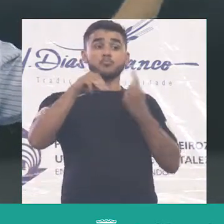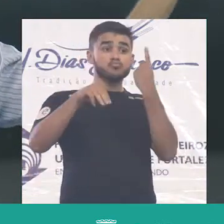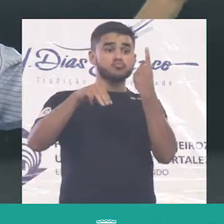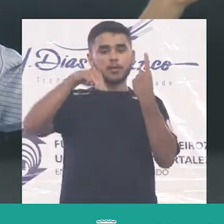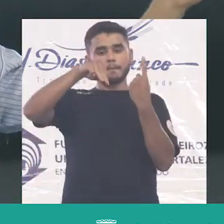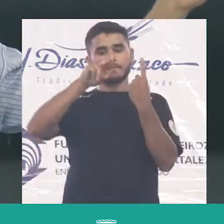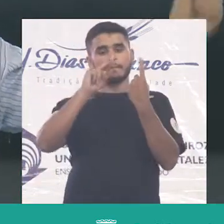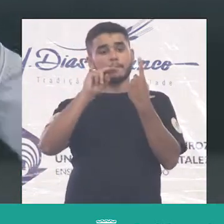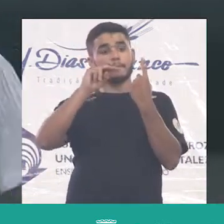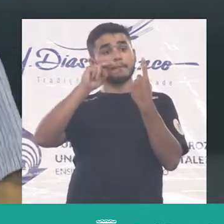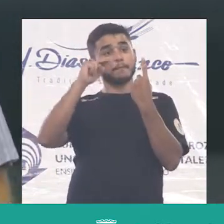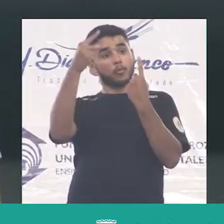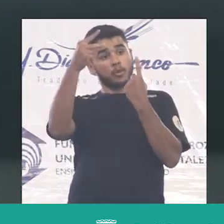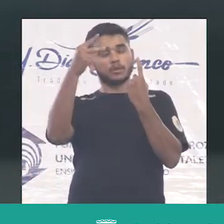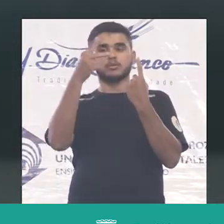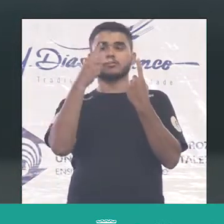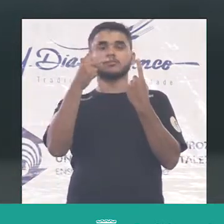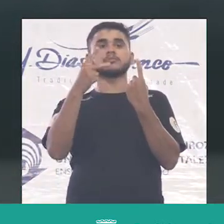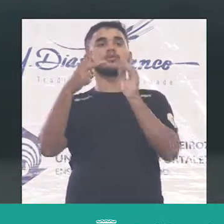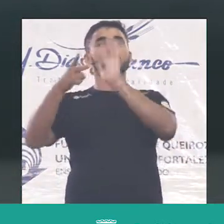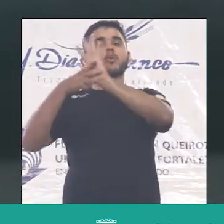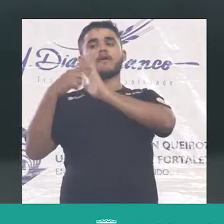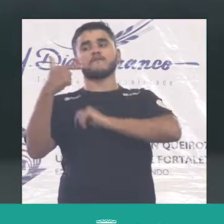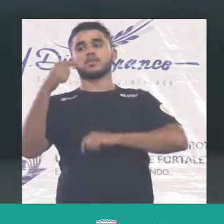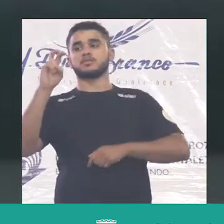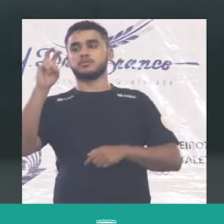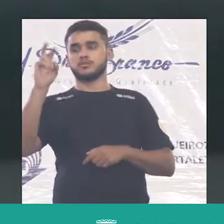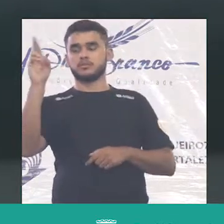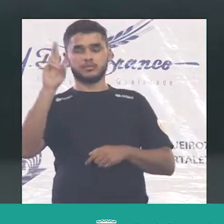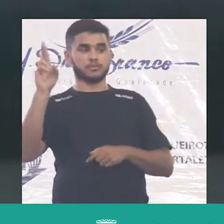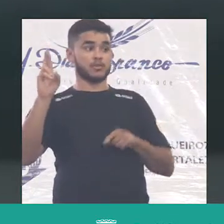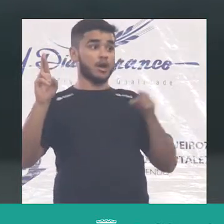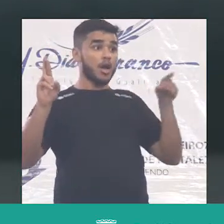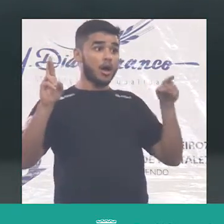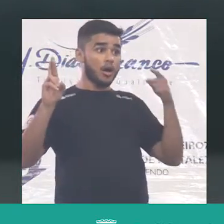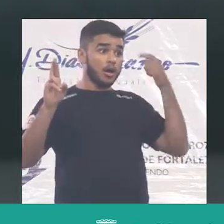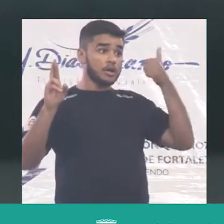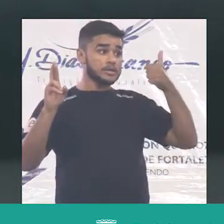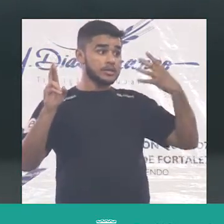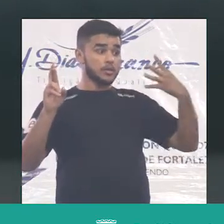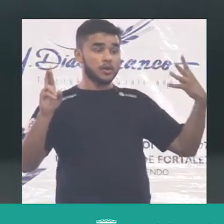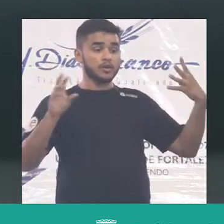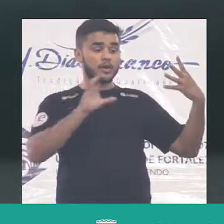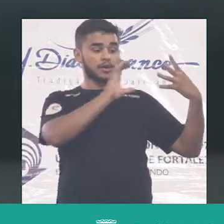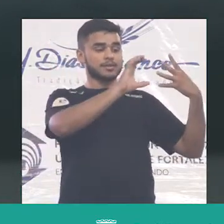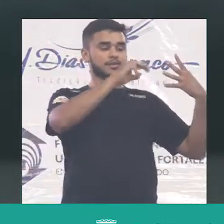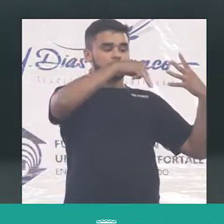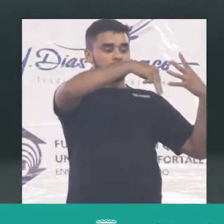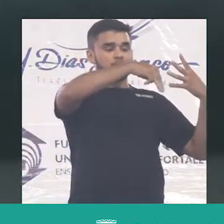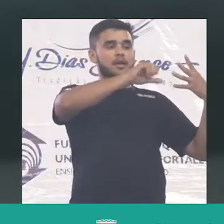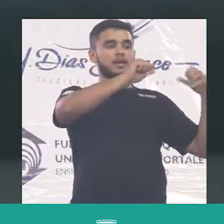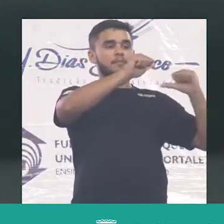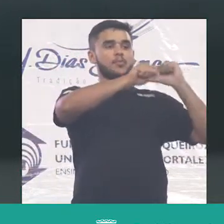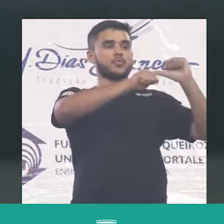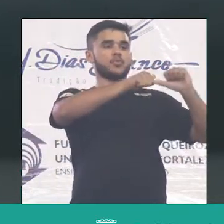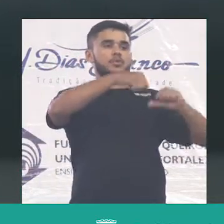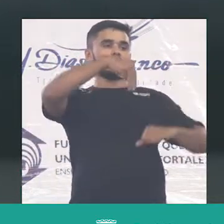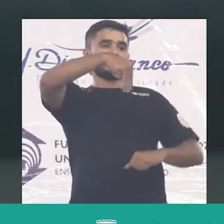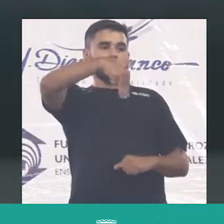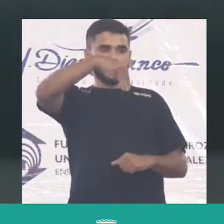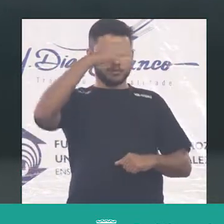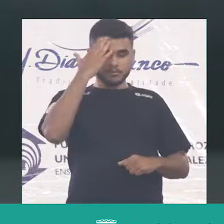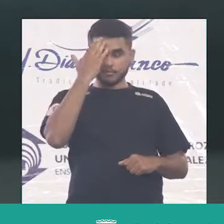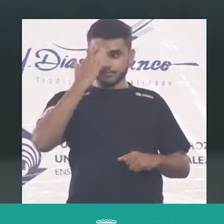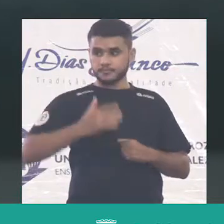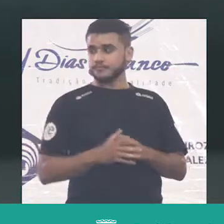quadrado. E o que nós calculamos está em centímetros quadrados. Tem que fazer a troca de unidade.